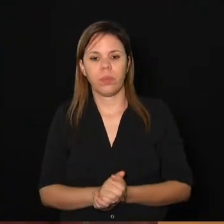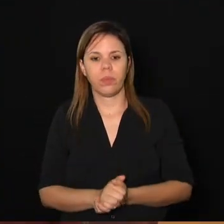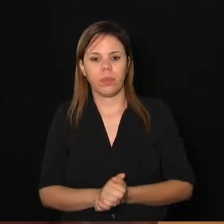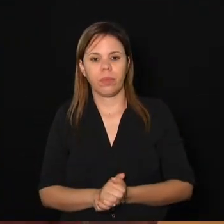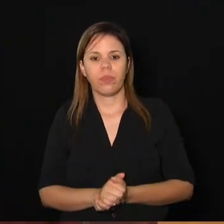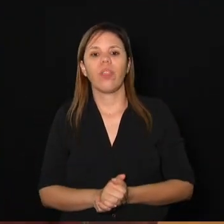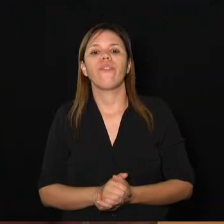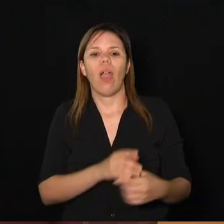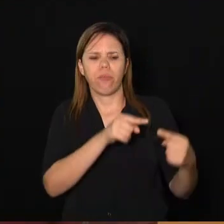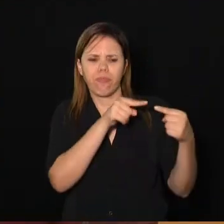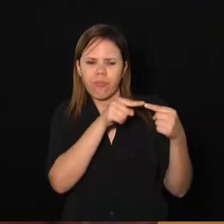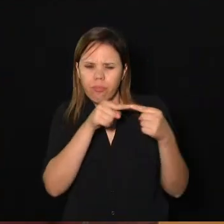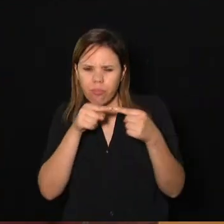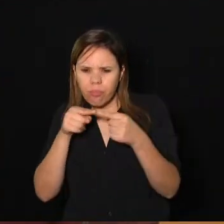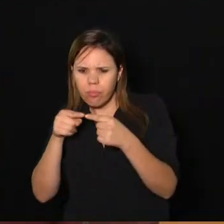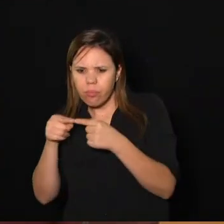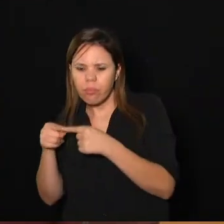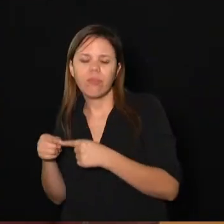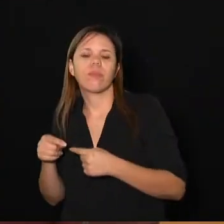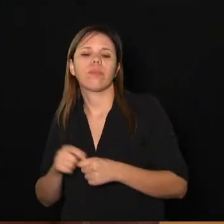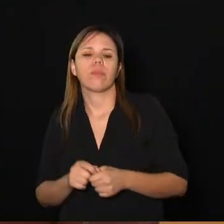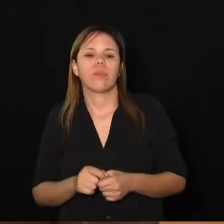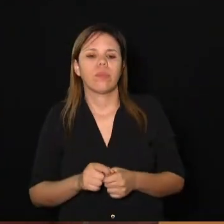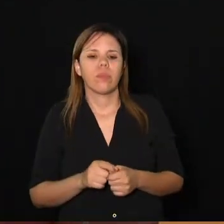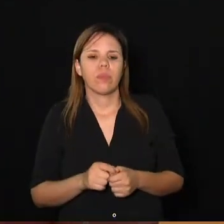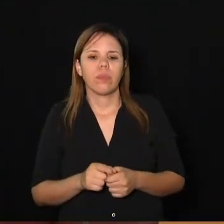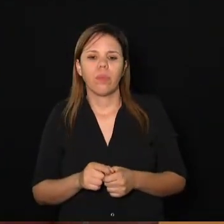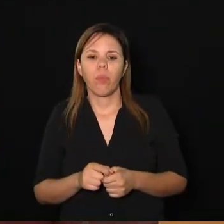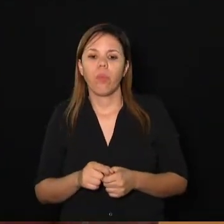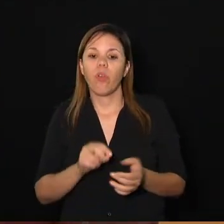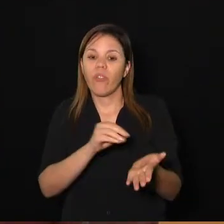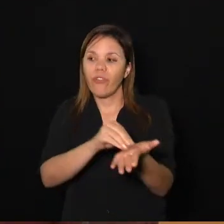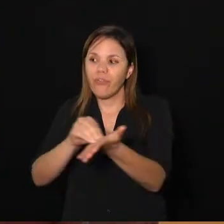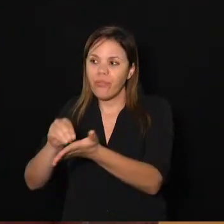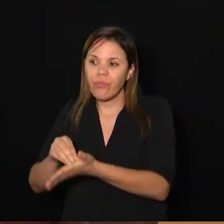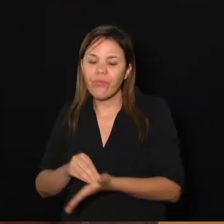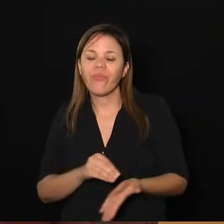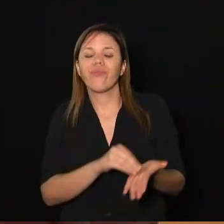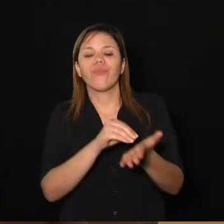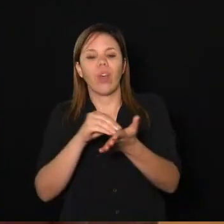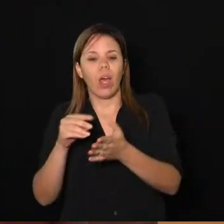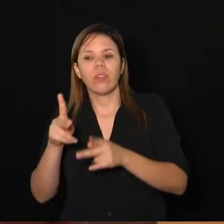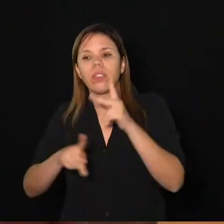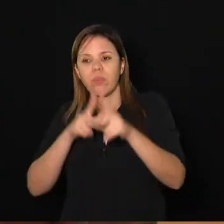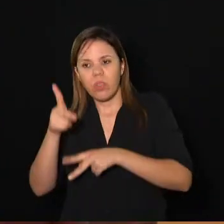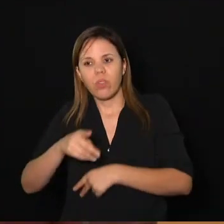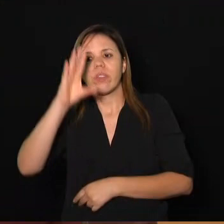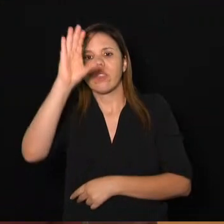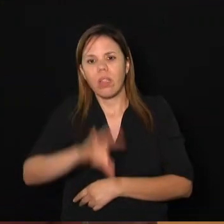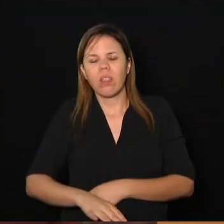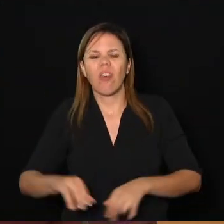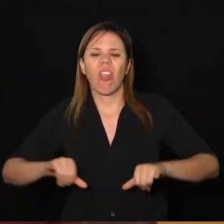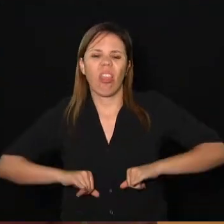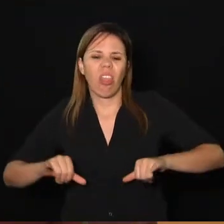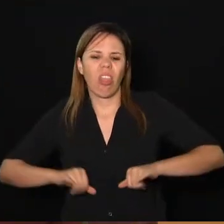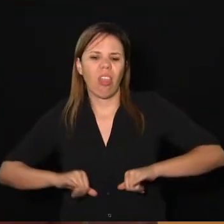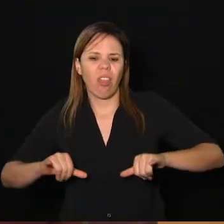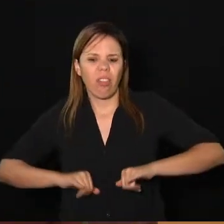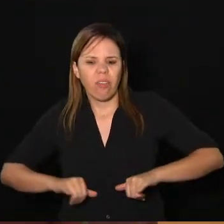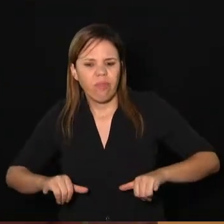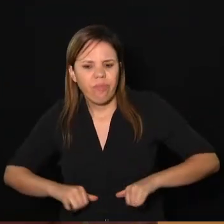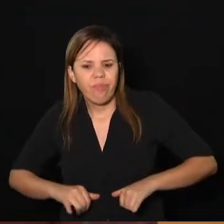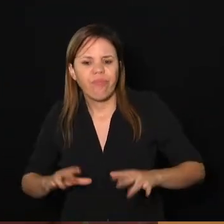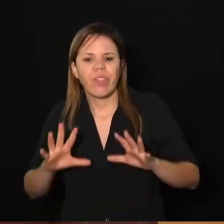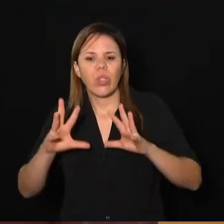encaixar diante de tantas necessidades que a população hoje vem sofrendo não só nesse quesito